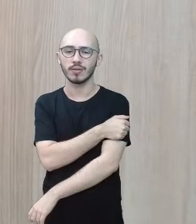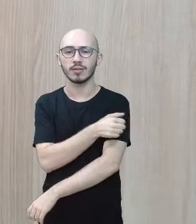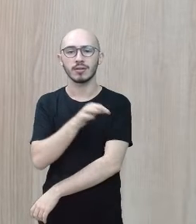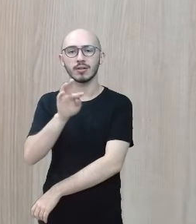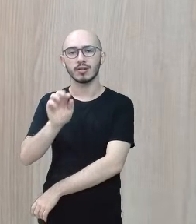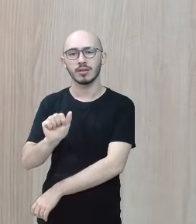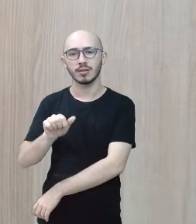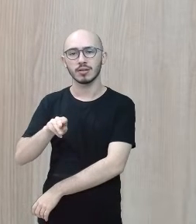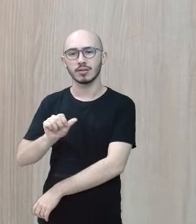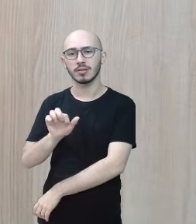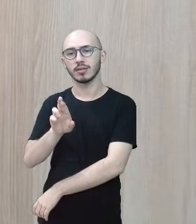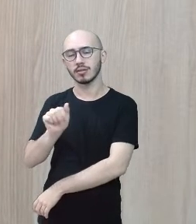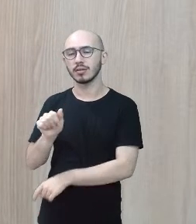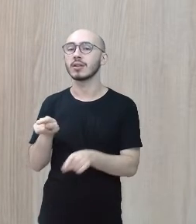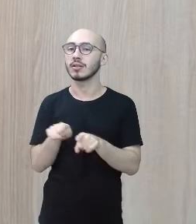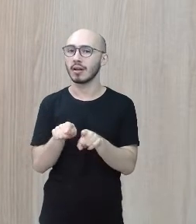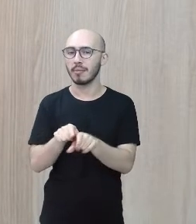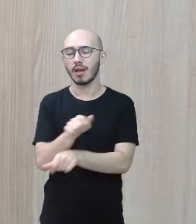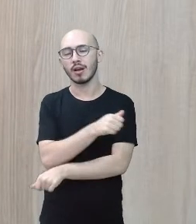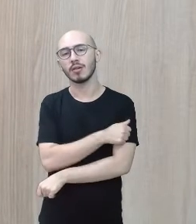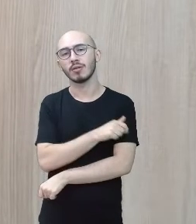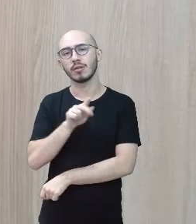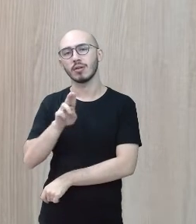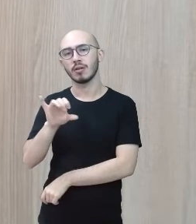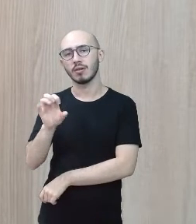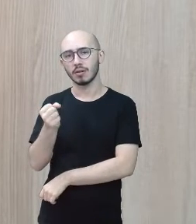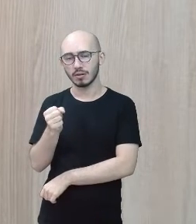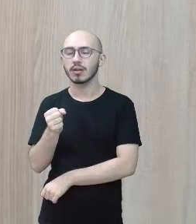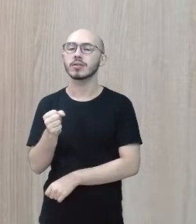certo? O Lucas também.